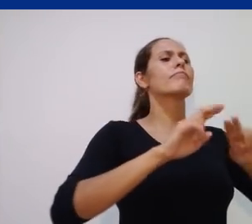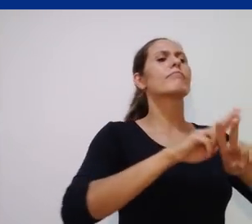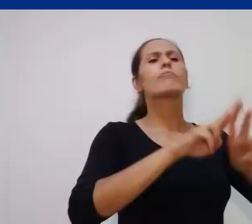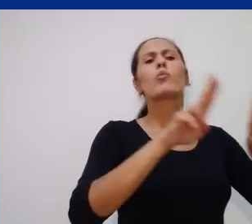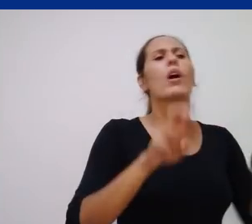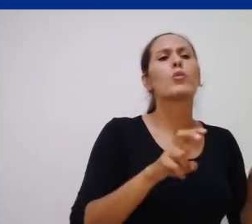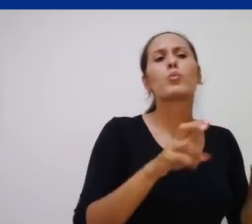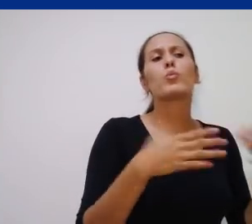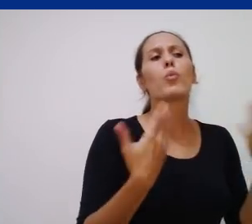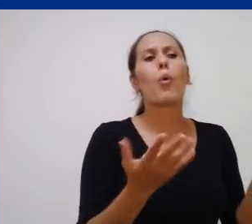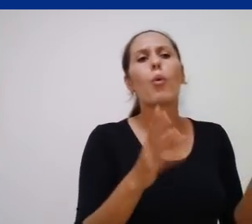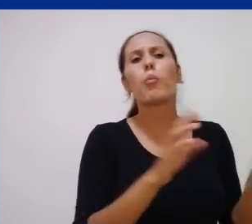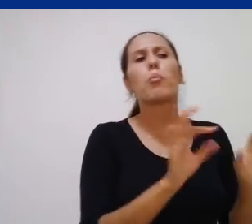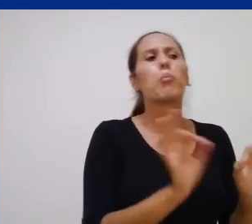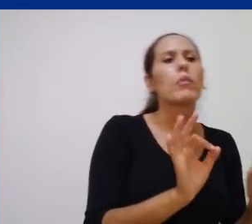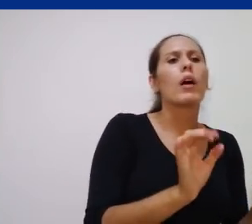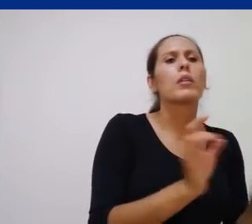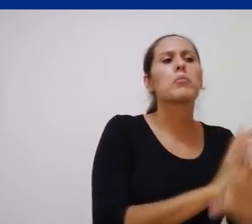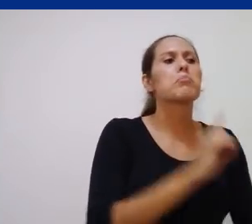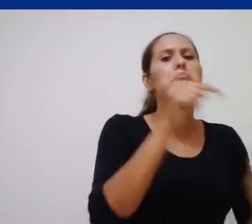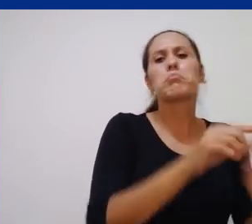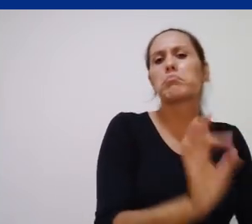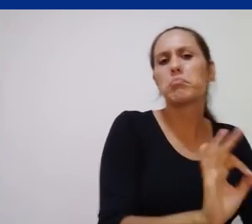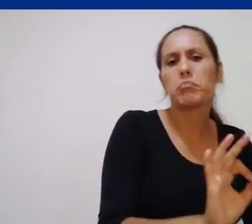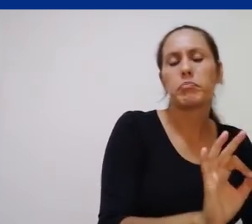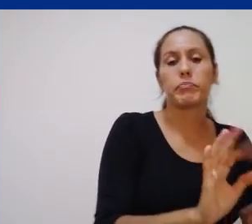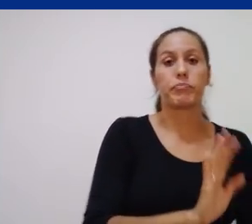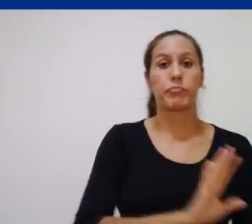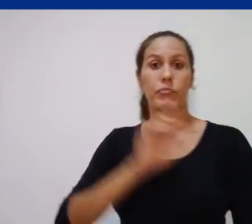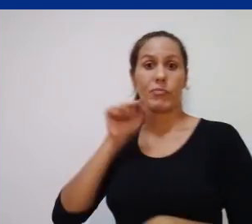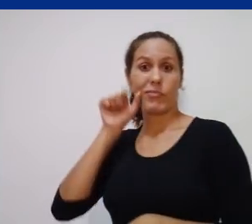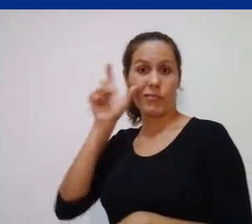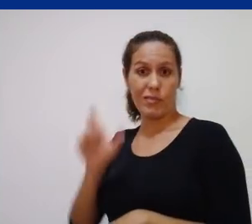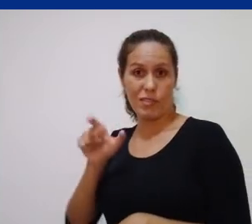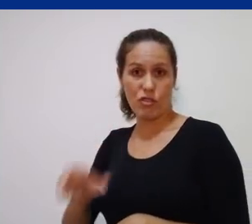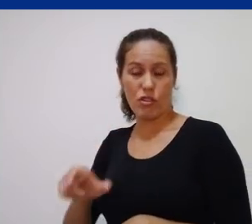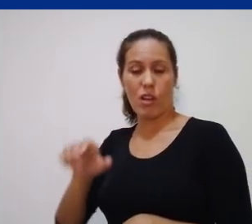produto final. Já a pesquisa aplicada é diferente.